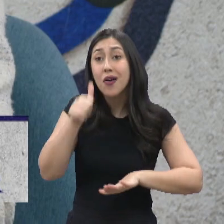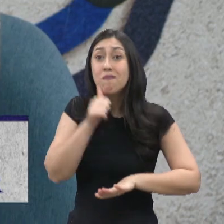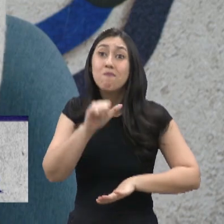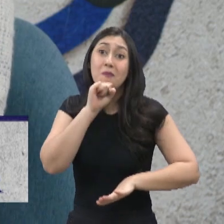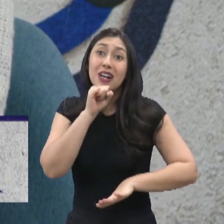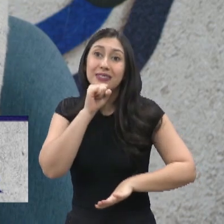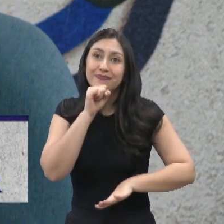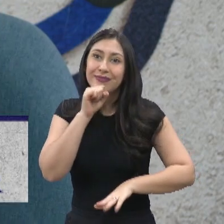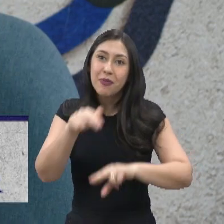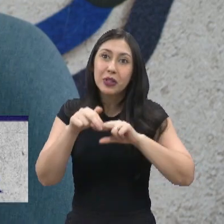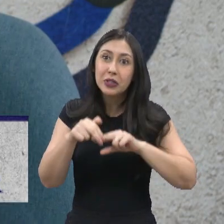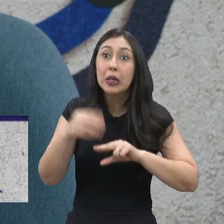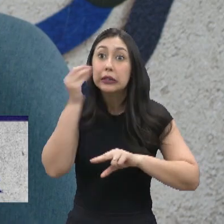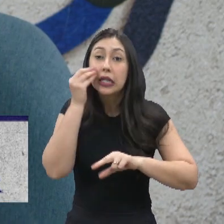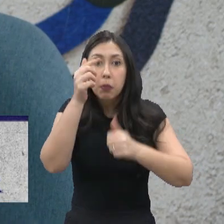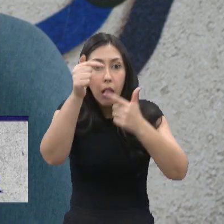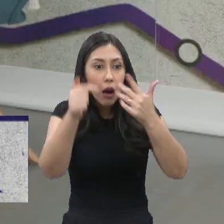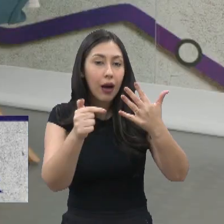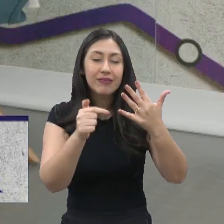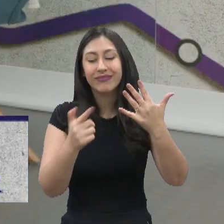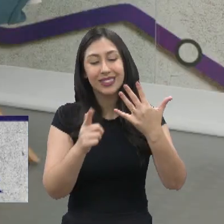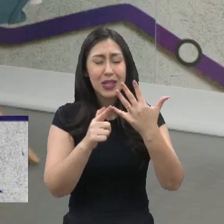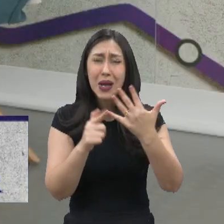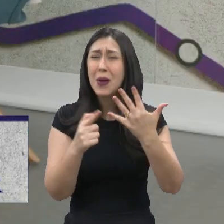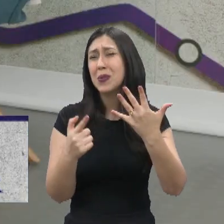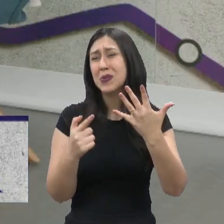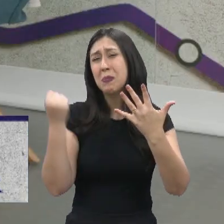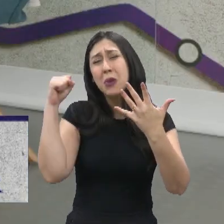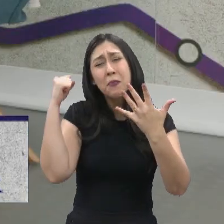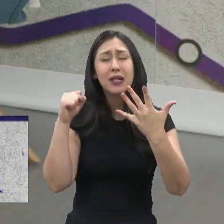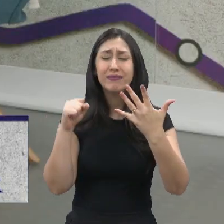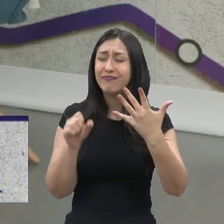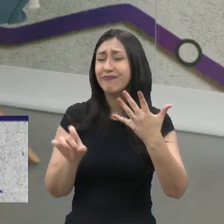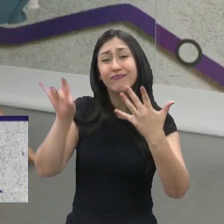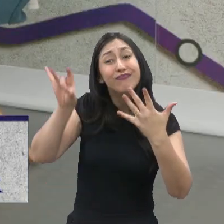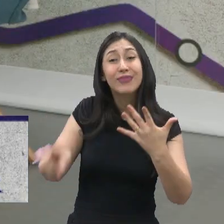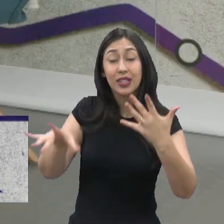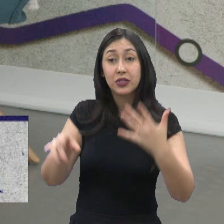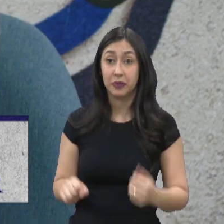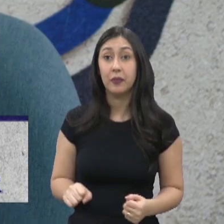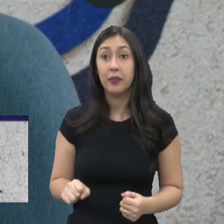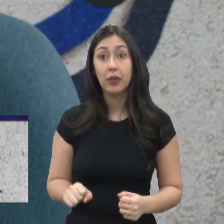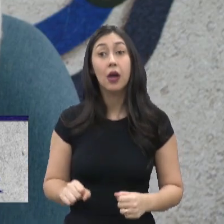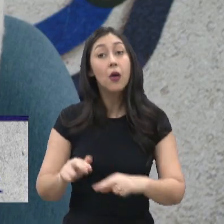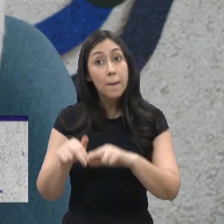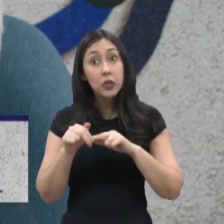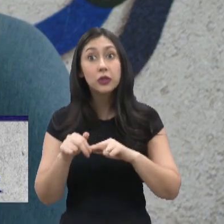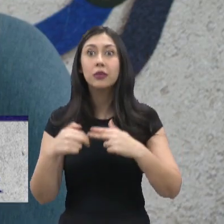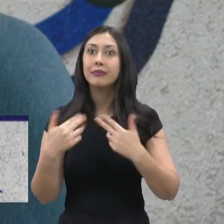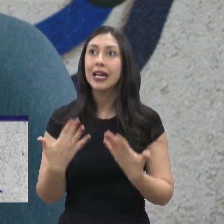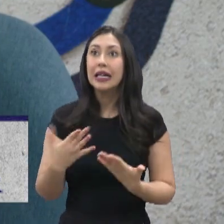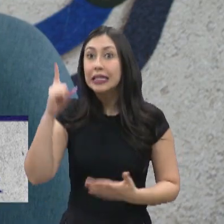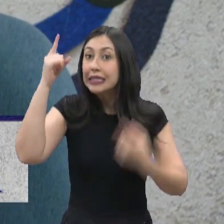acabam priorizando tudo e menos o próprio autocuidado e a saúde, e abandonam com muita rapidez a academia. Então, a retenção nas academias